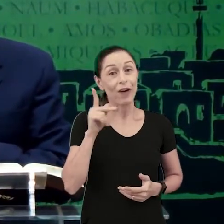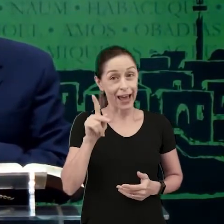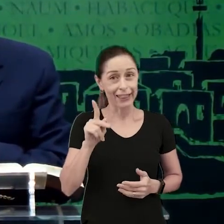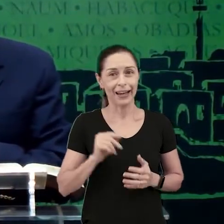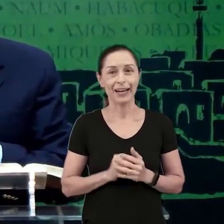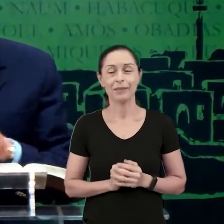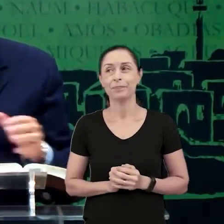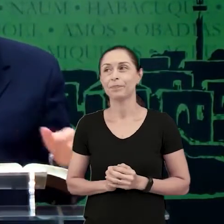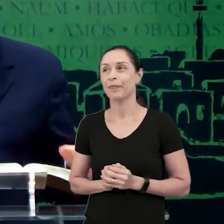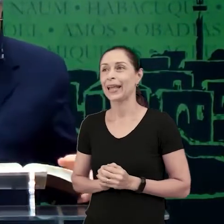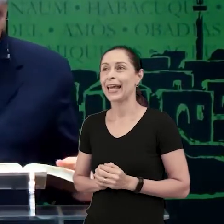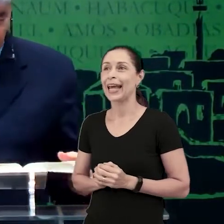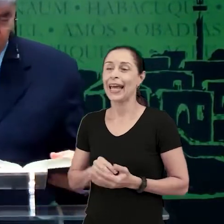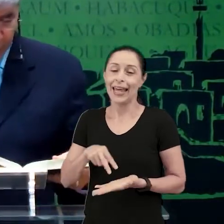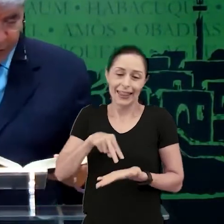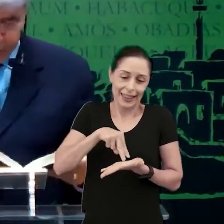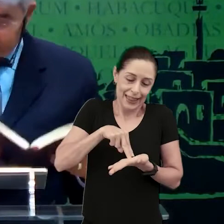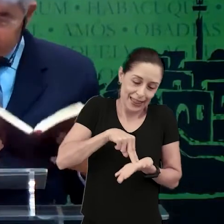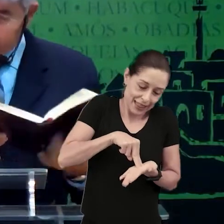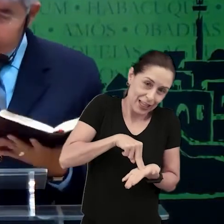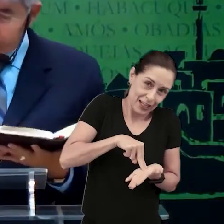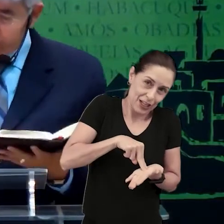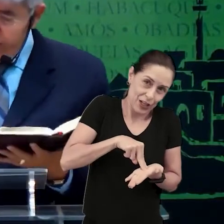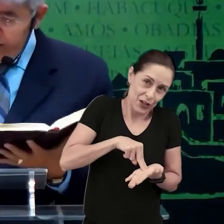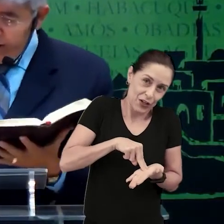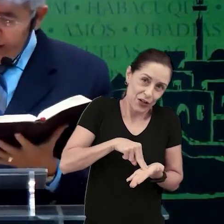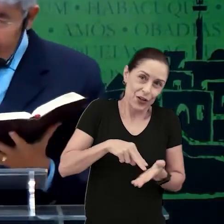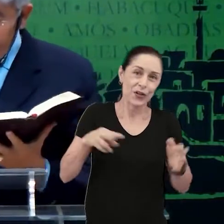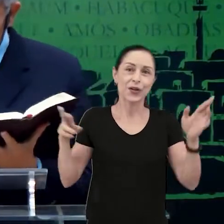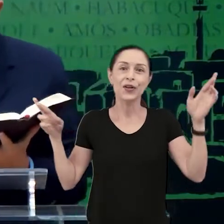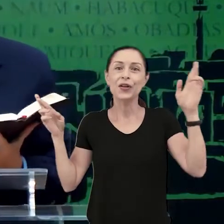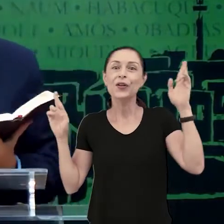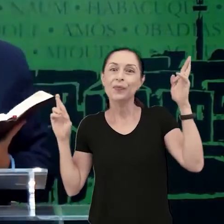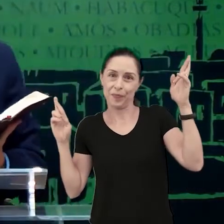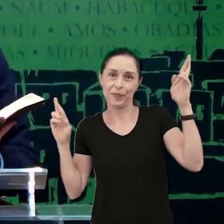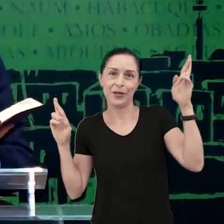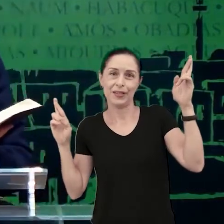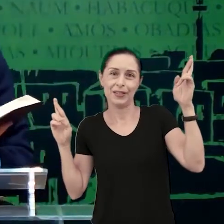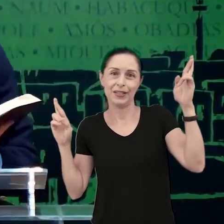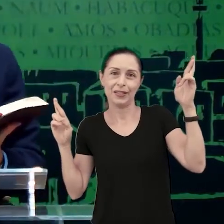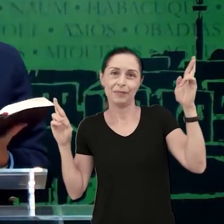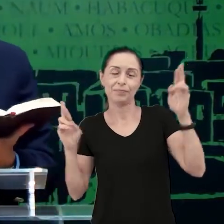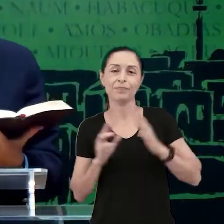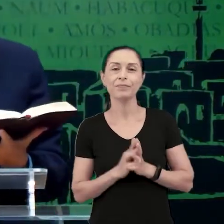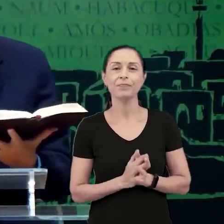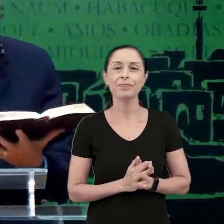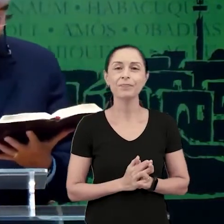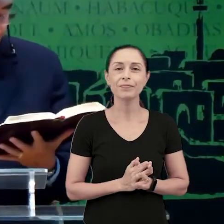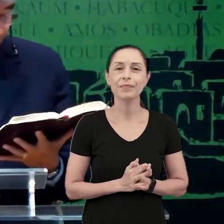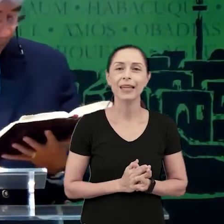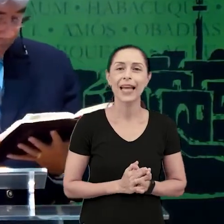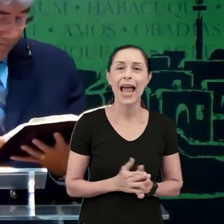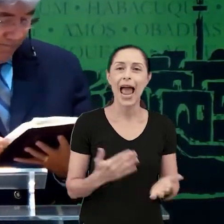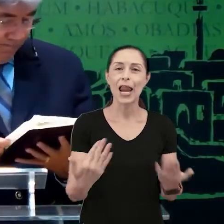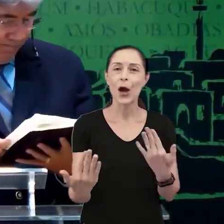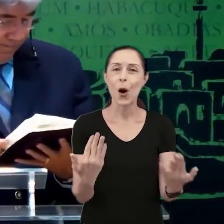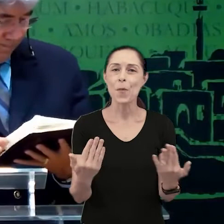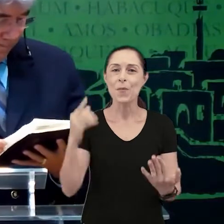sua esperança? Primeiro, olha comigo o versículo 14. Ele olha Deus como pastor do seu povo. Ele começa a